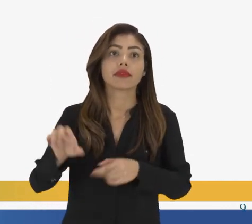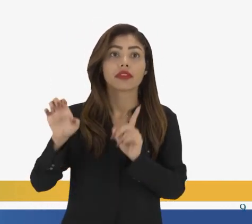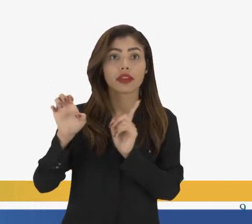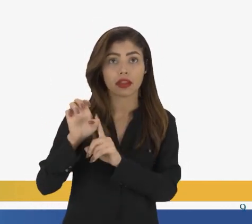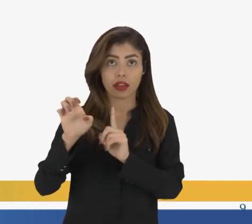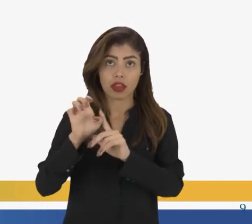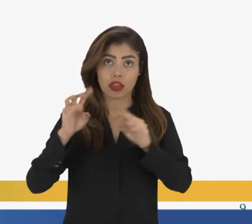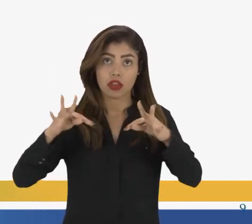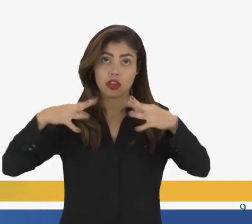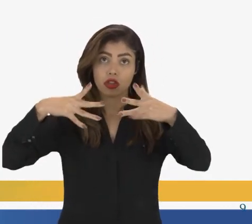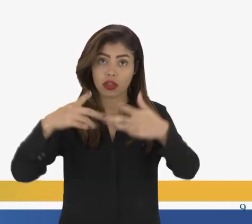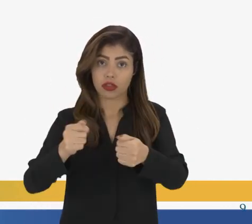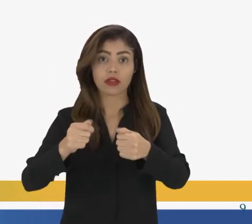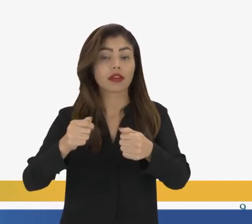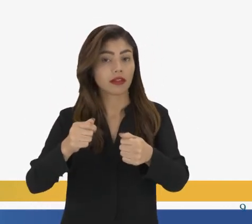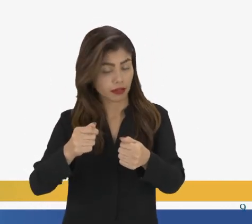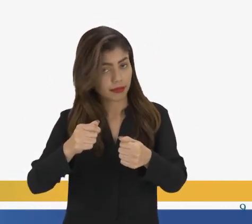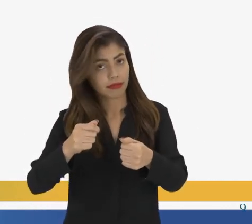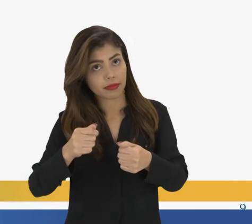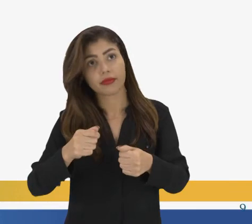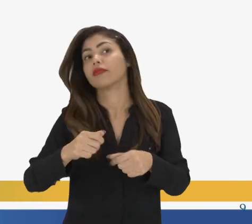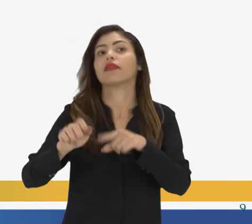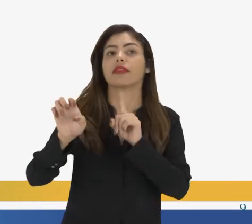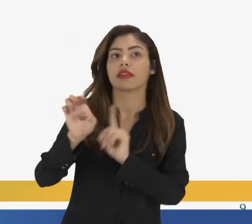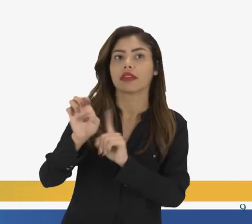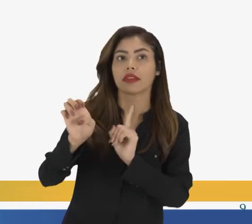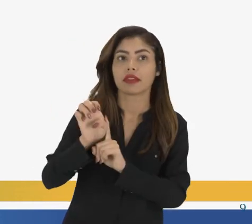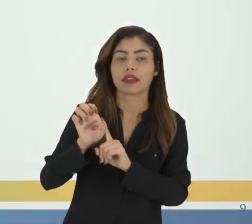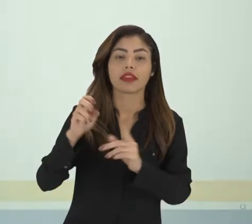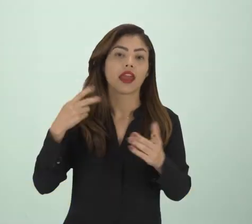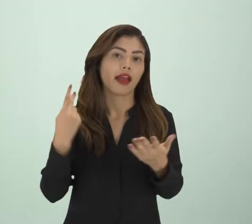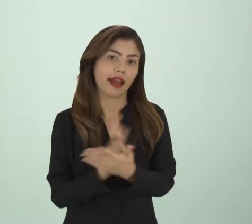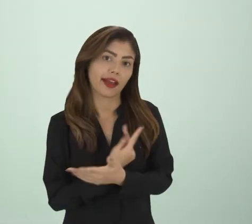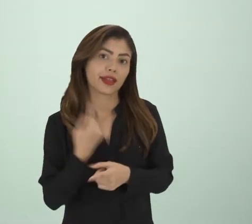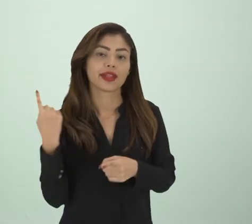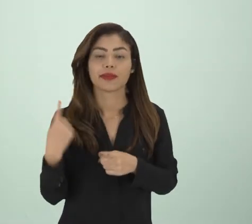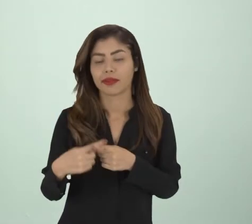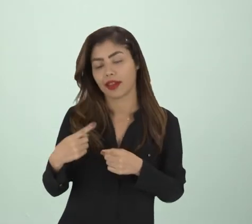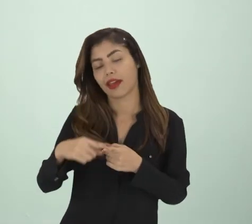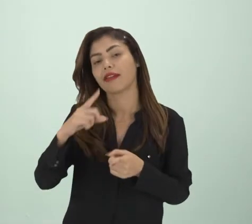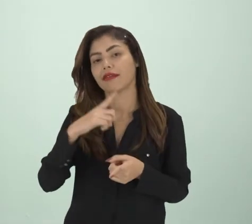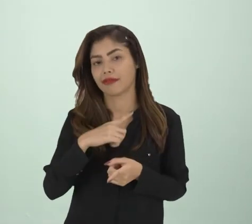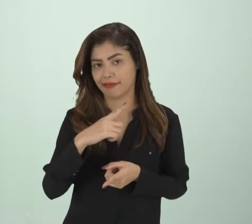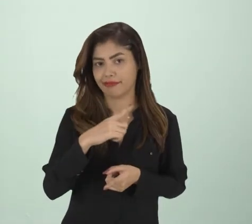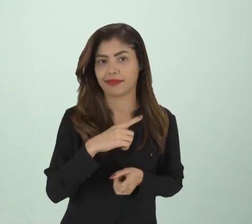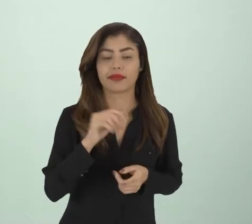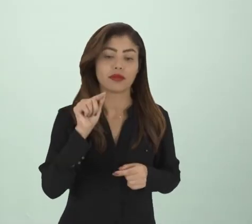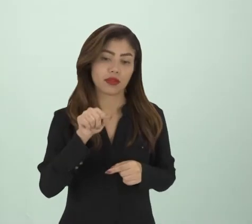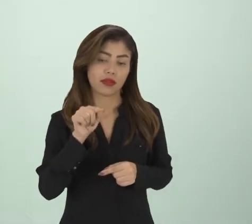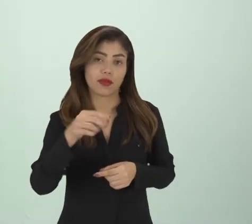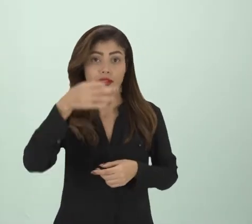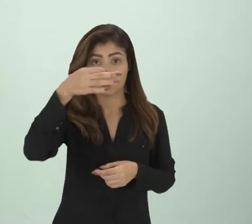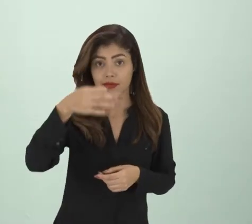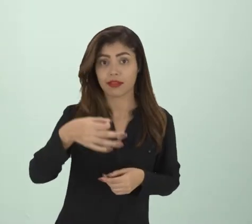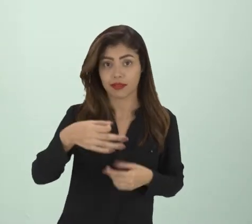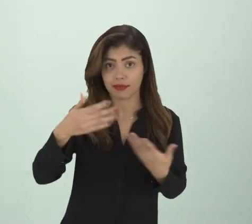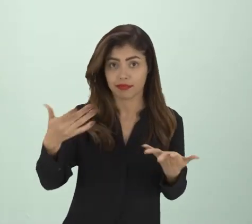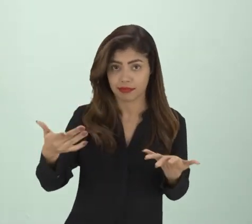E, todas as explicações acima estão incorretas. Essa, obviamente, está errada porque, de fato, tem uma